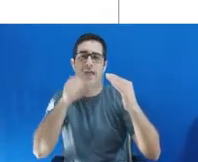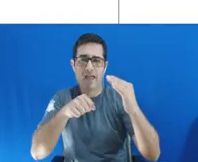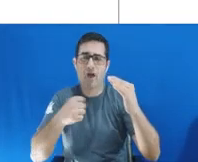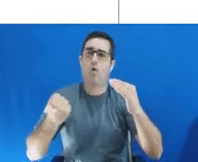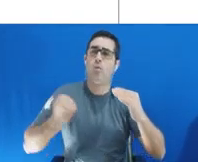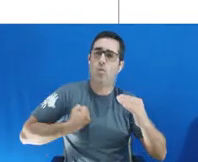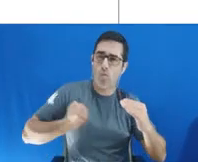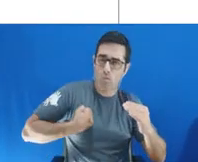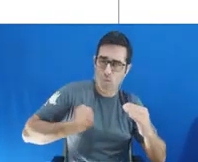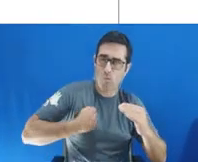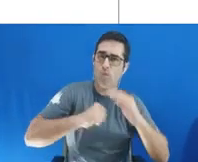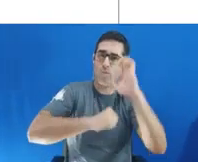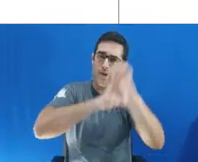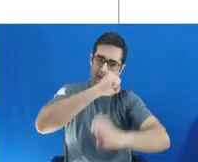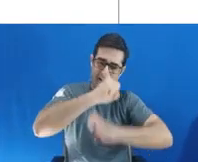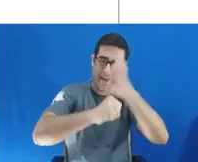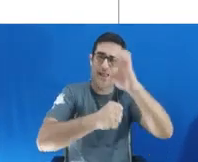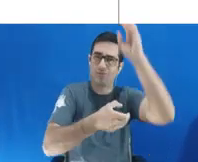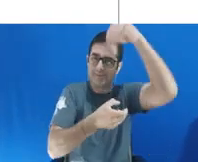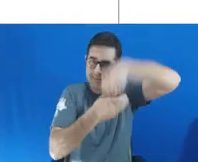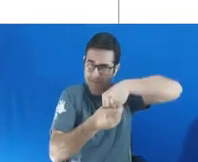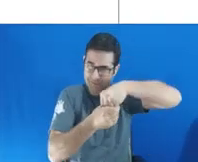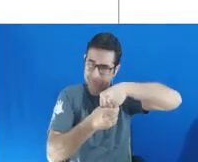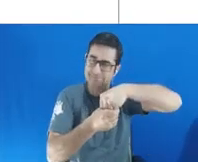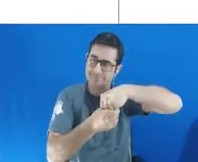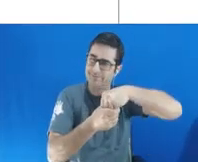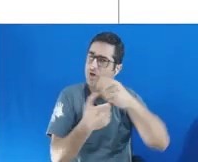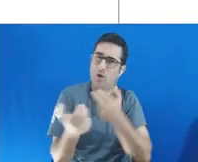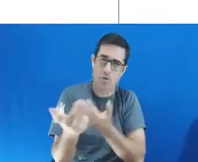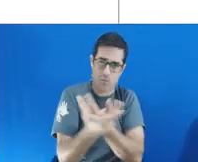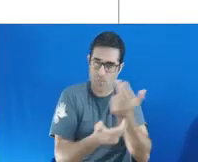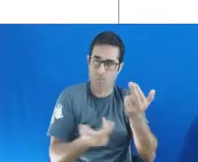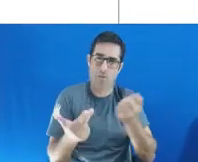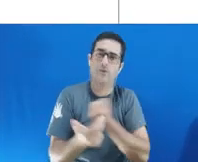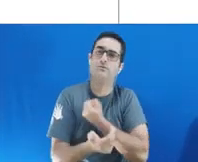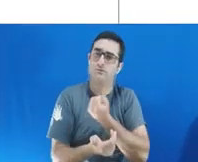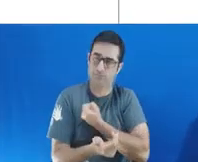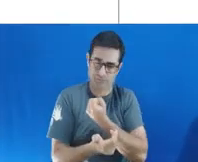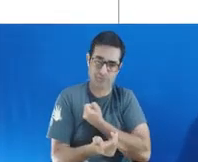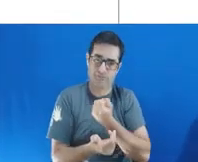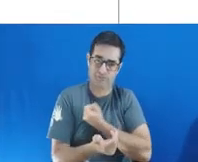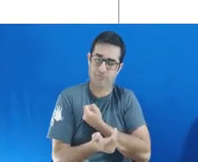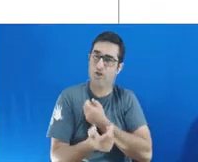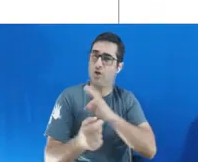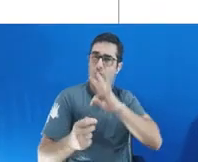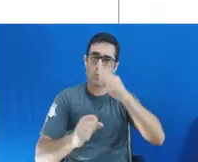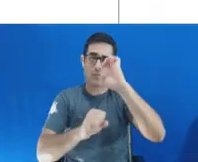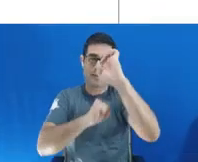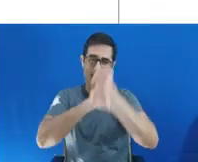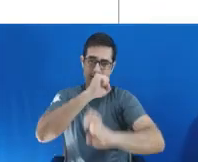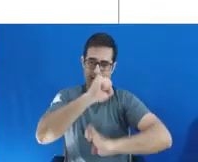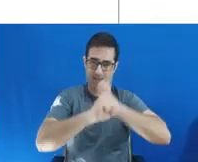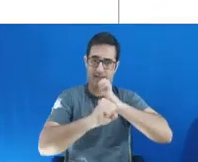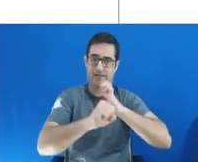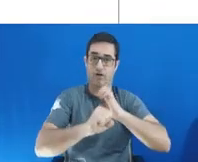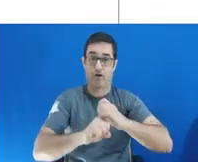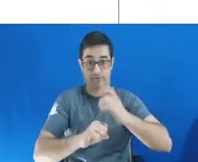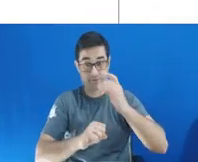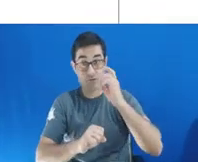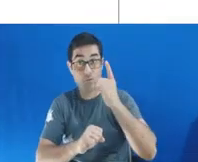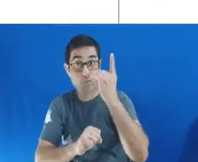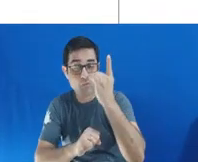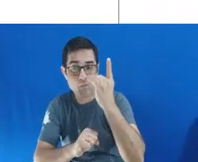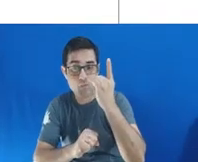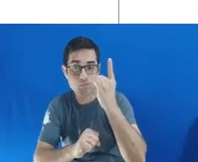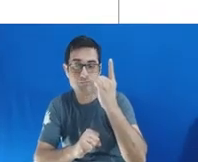mesmo número de elétrons mais internos. Porque todos esses elétrons que eles vão tendo, ó, esse tem um